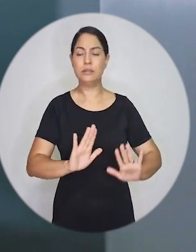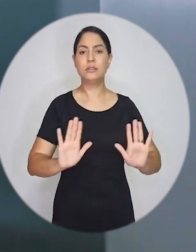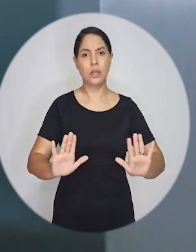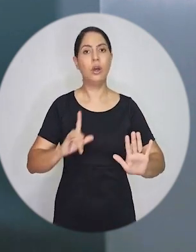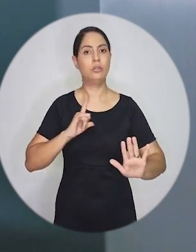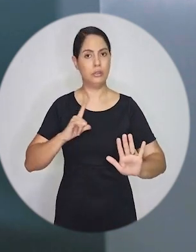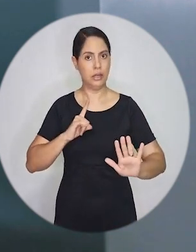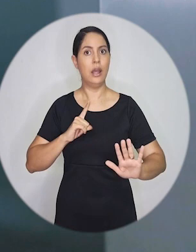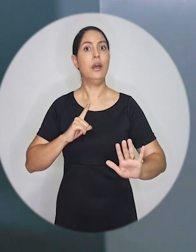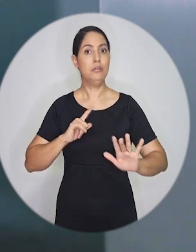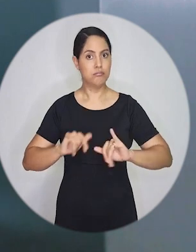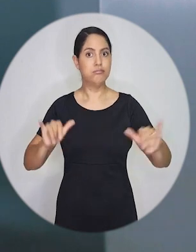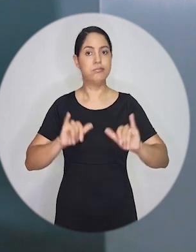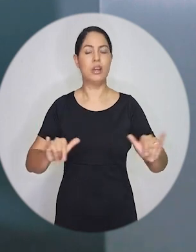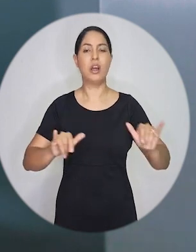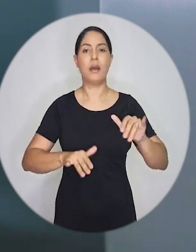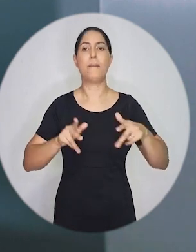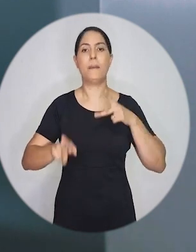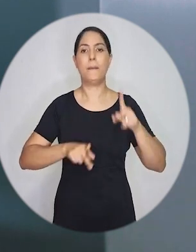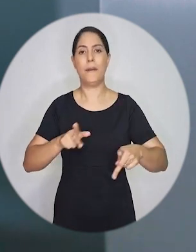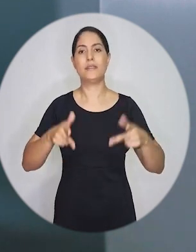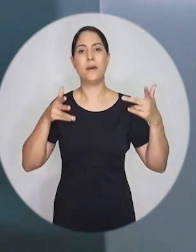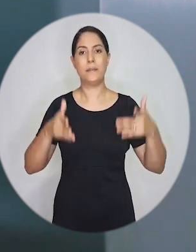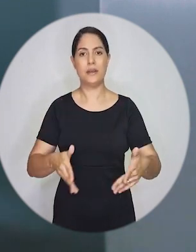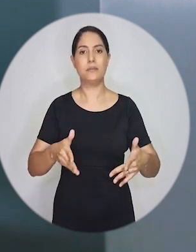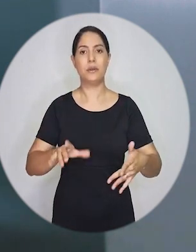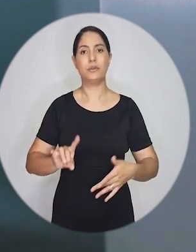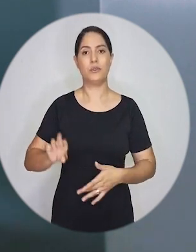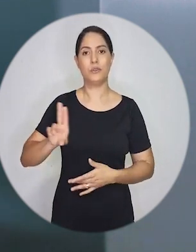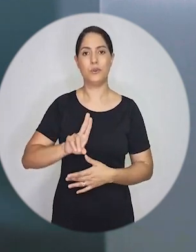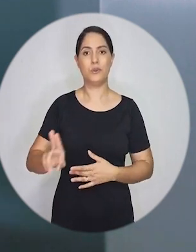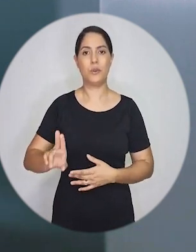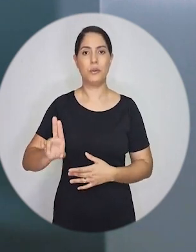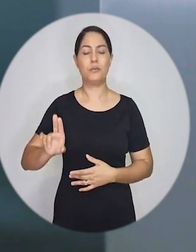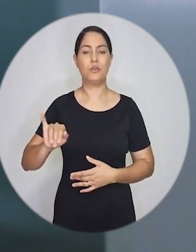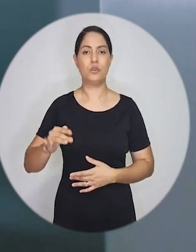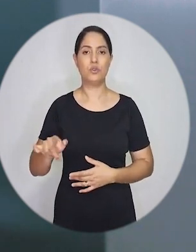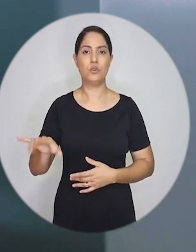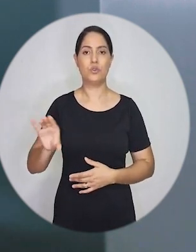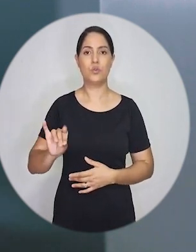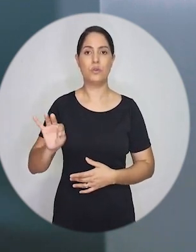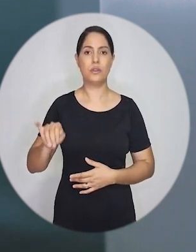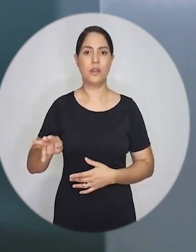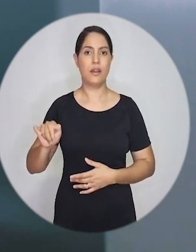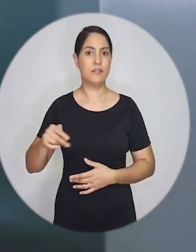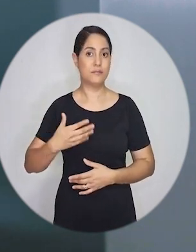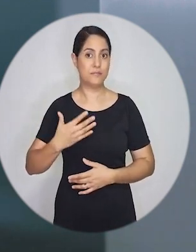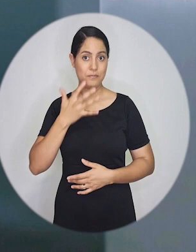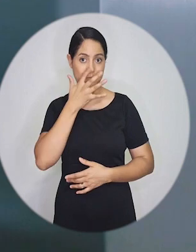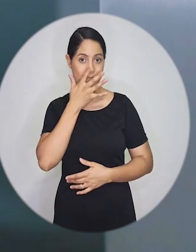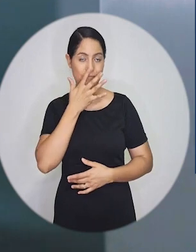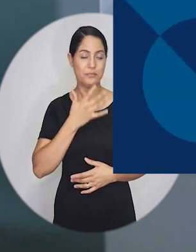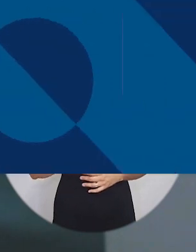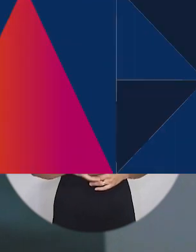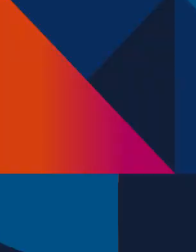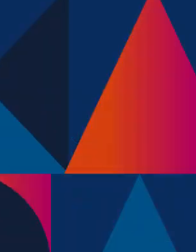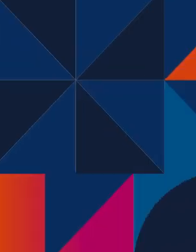atos normativos. A transmissão foi aberta ao público e contou com a participação do doutor em Direito, João